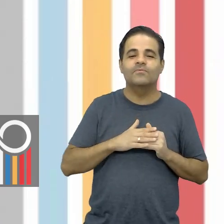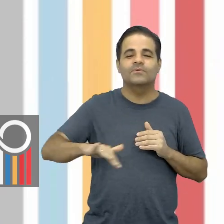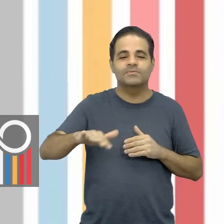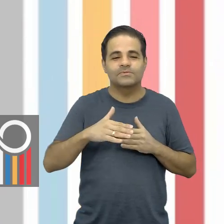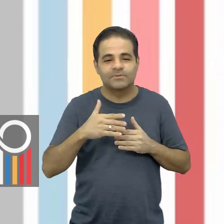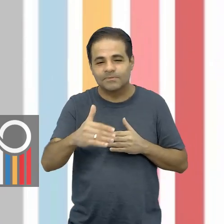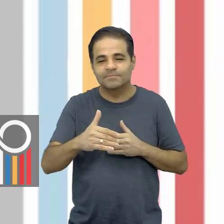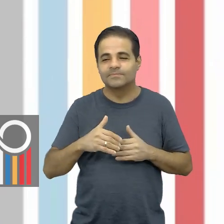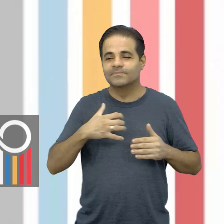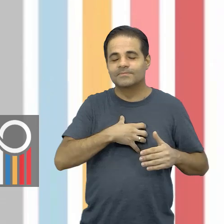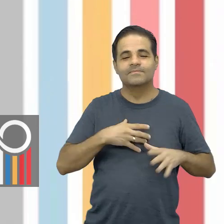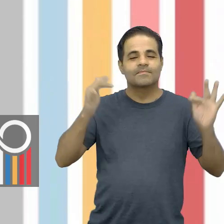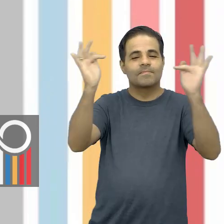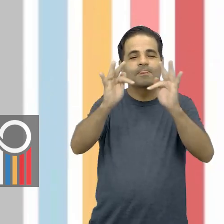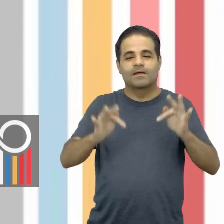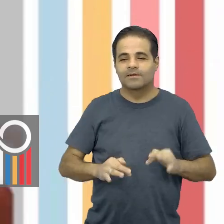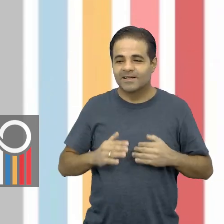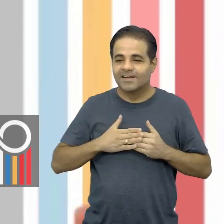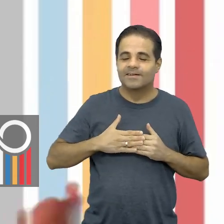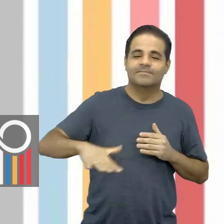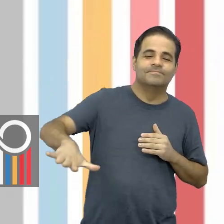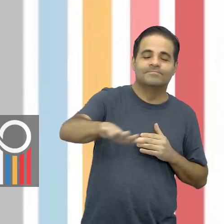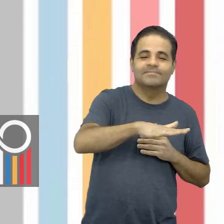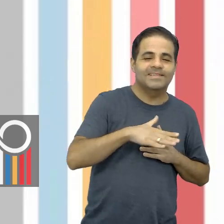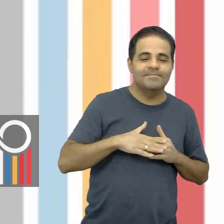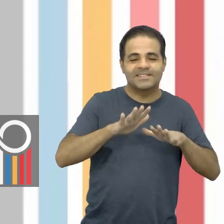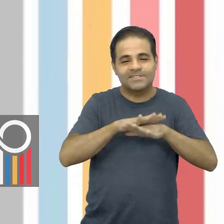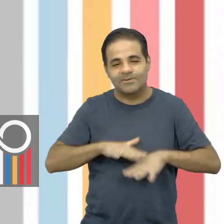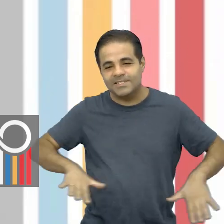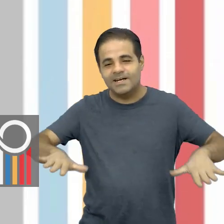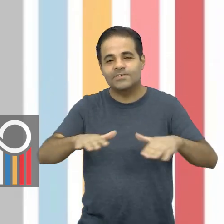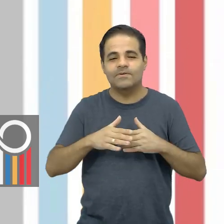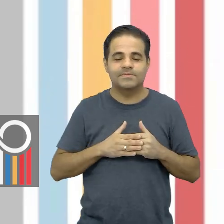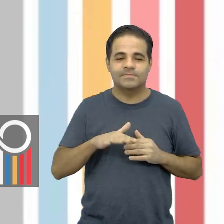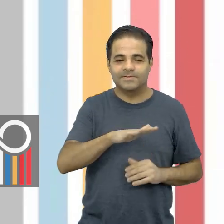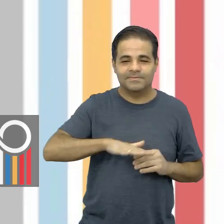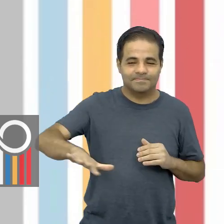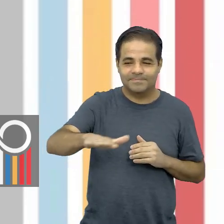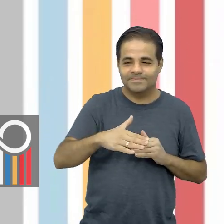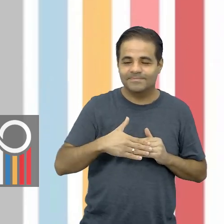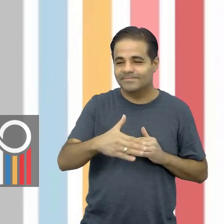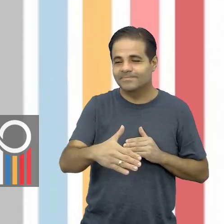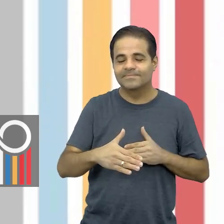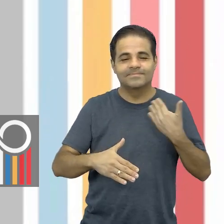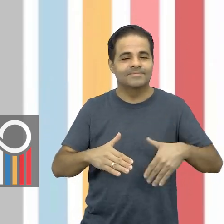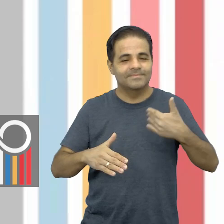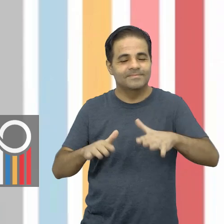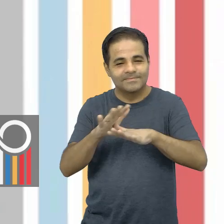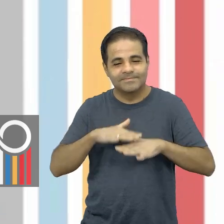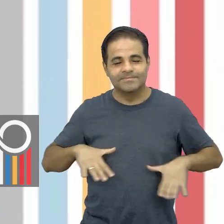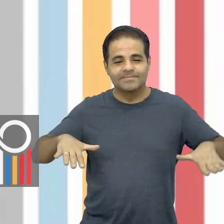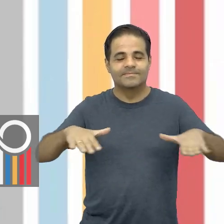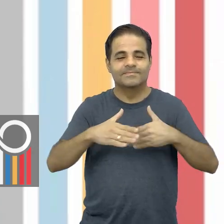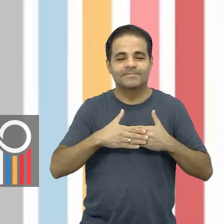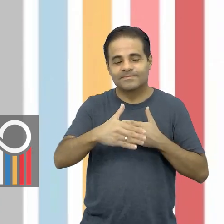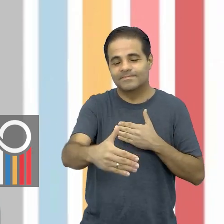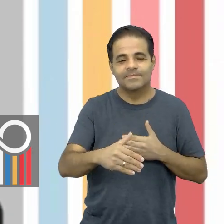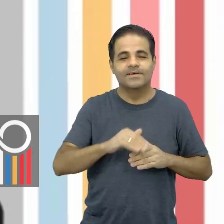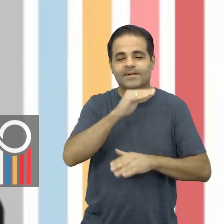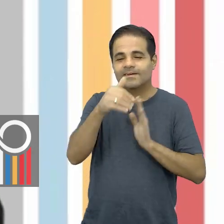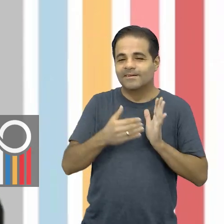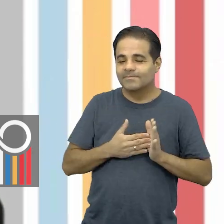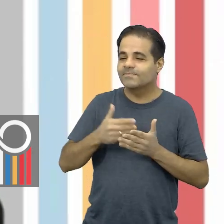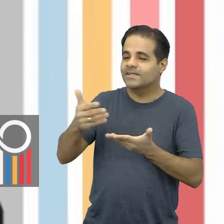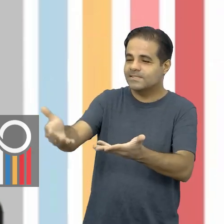perguntaram, fico feliz, né, de saber que, de alguma forma, a gente pode contribuir com a formação de todos. Então, é isso, sejam mais